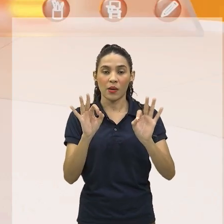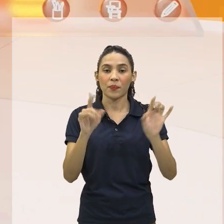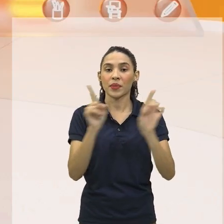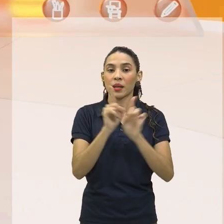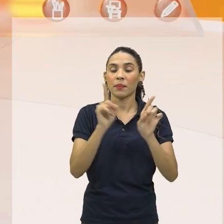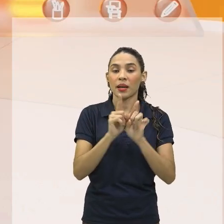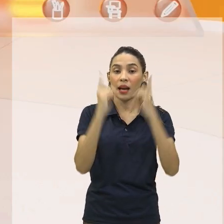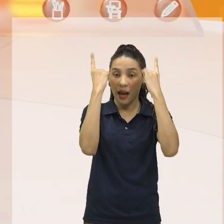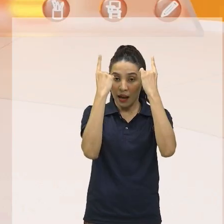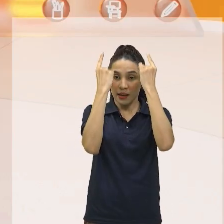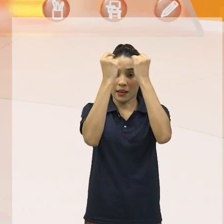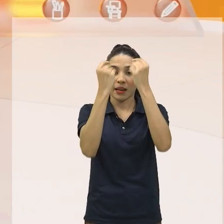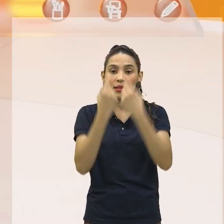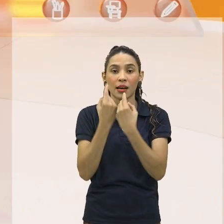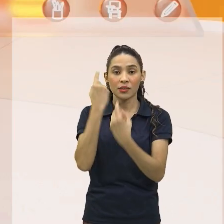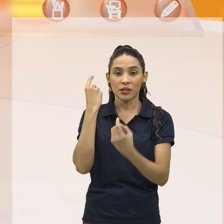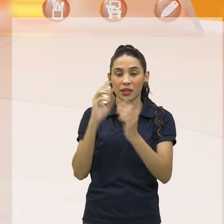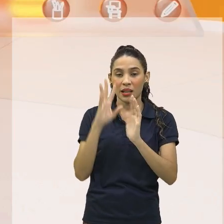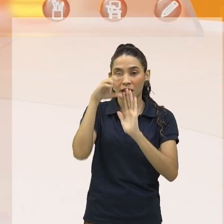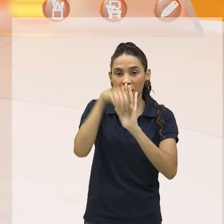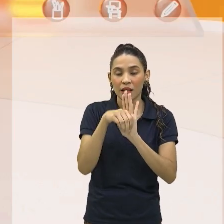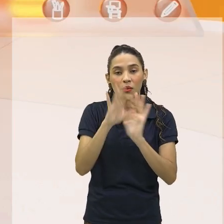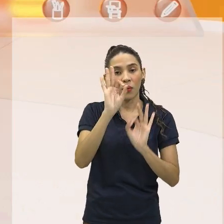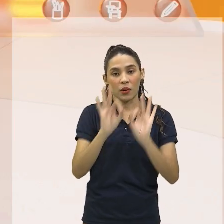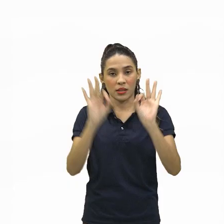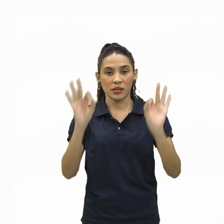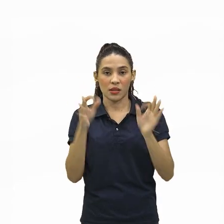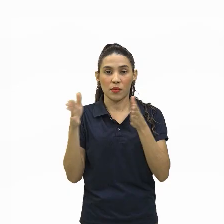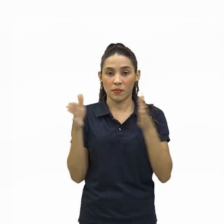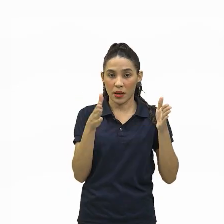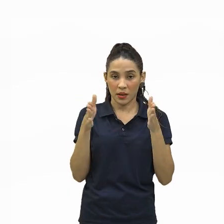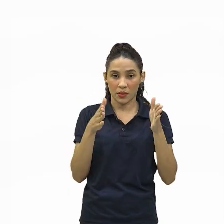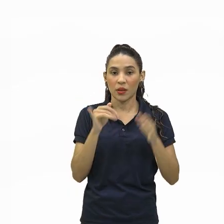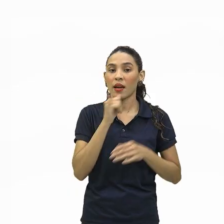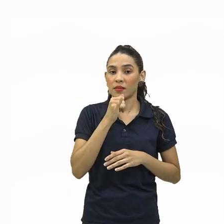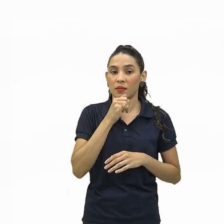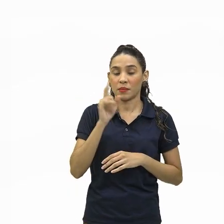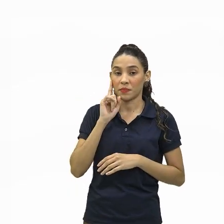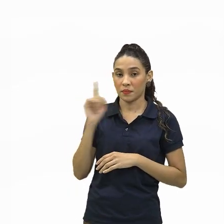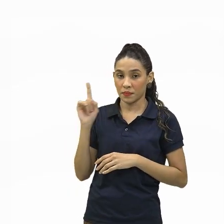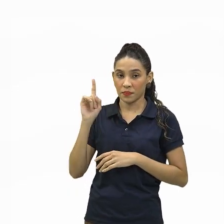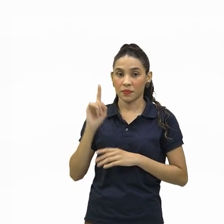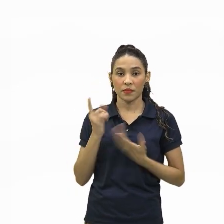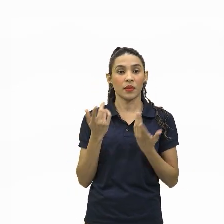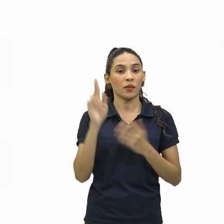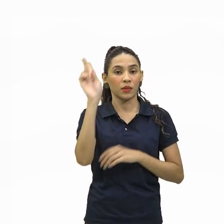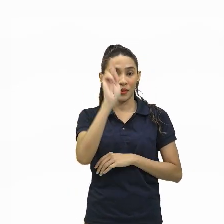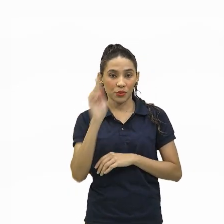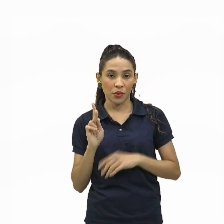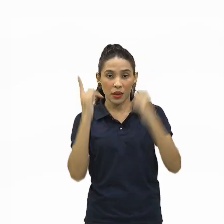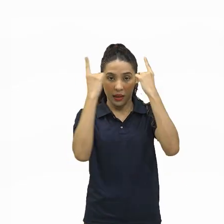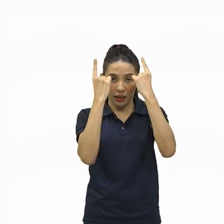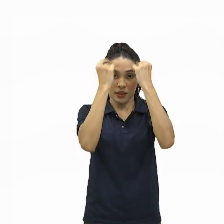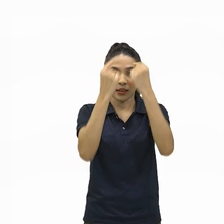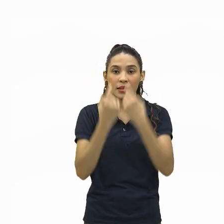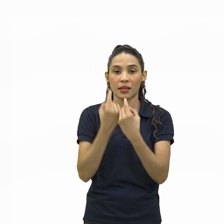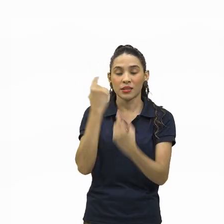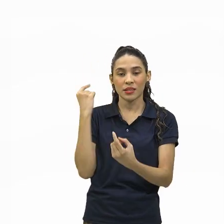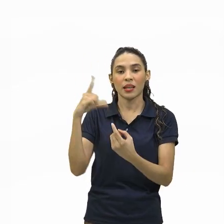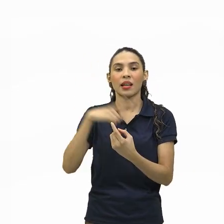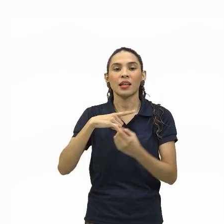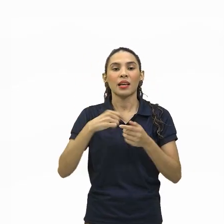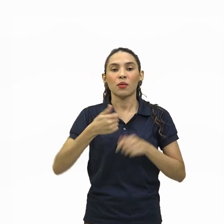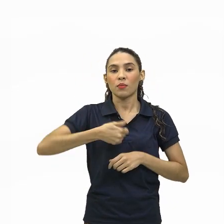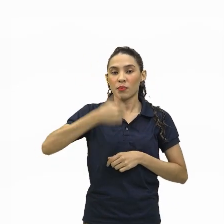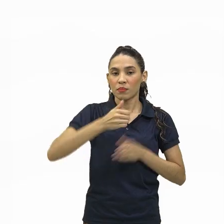em que a Grécia Antiga está inserida, divisão em períodos. Olha só, Dentro da história da Grécia Antiga, nós temos um primeiro